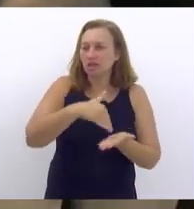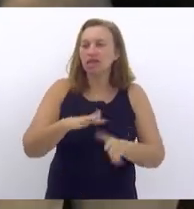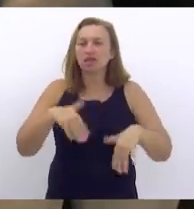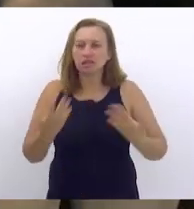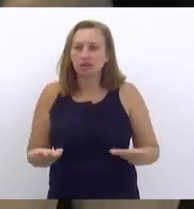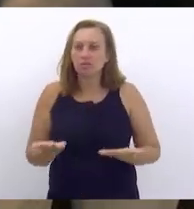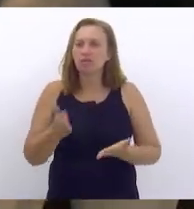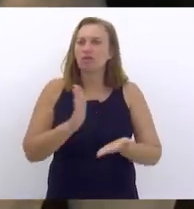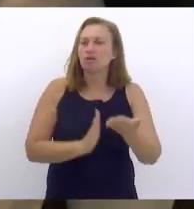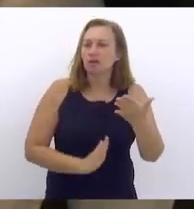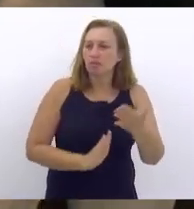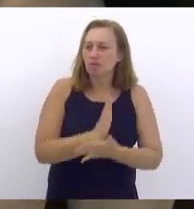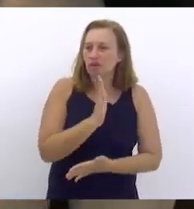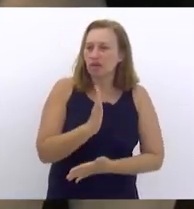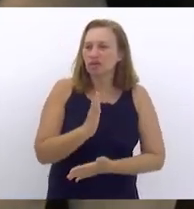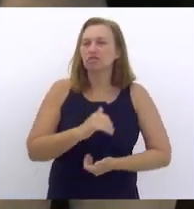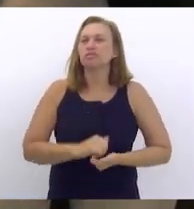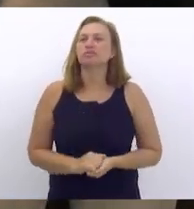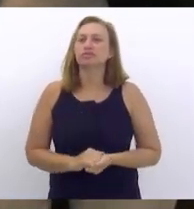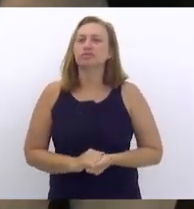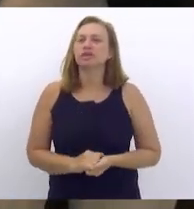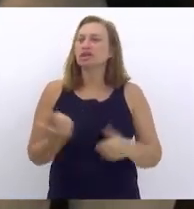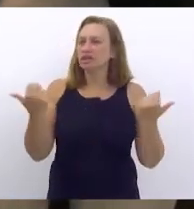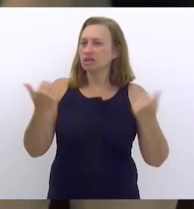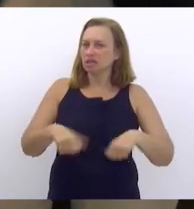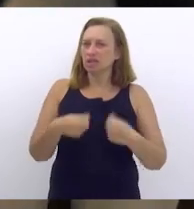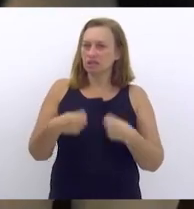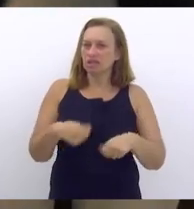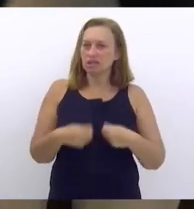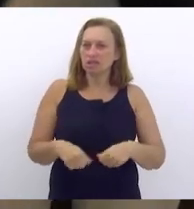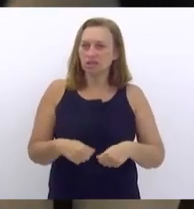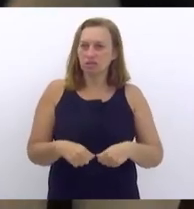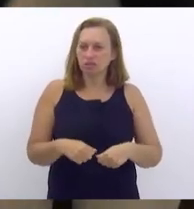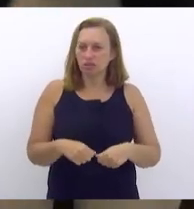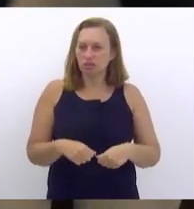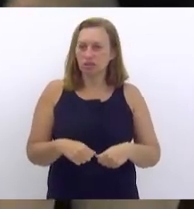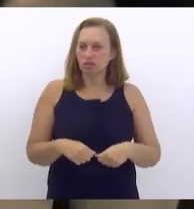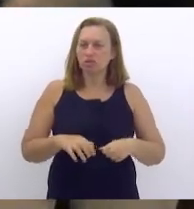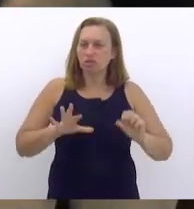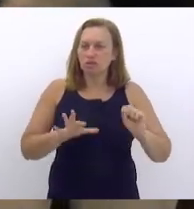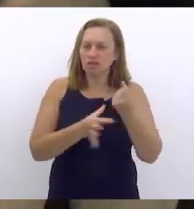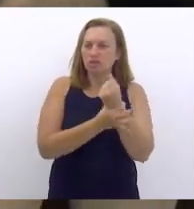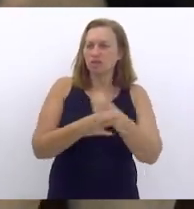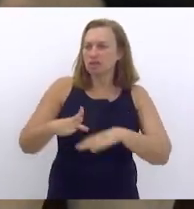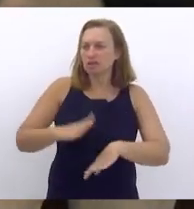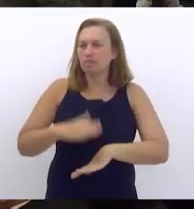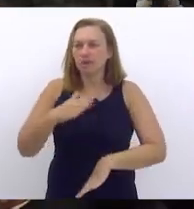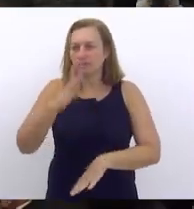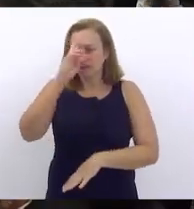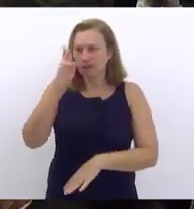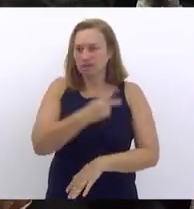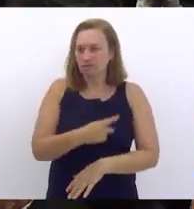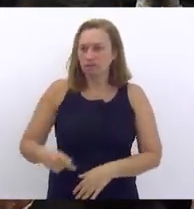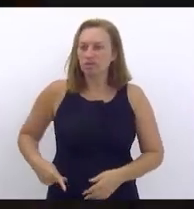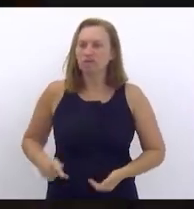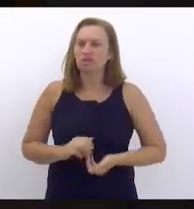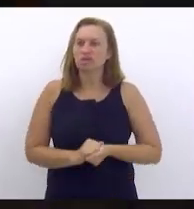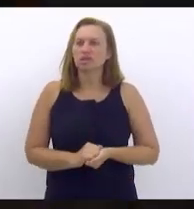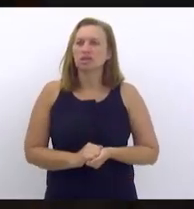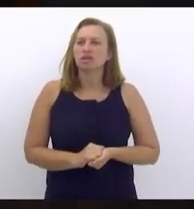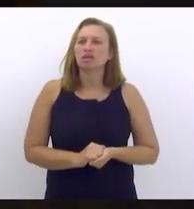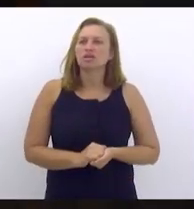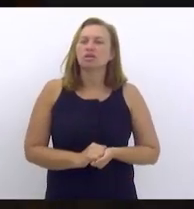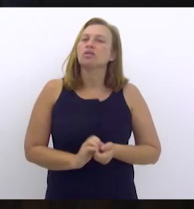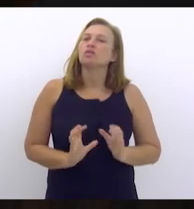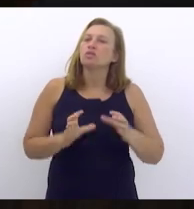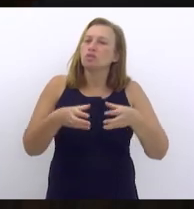é favorável, levando em consideração a necessidade de uma maior prevenção. Obrigada, presidente. Para emitir parecer